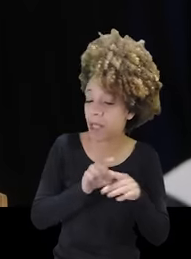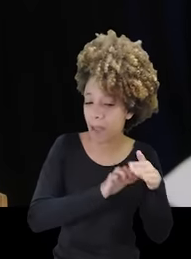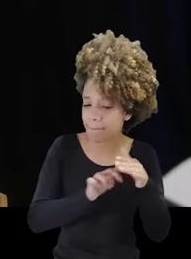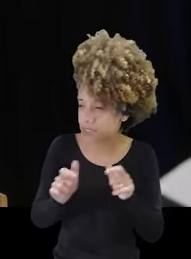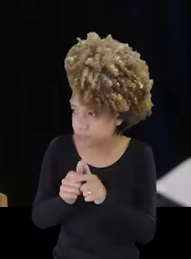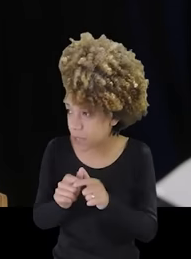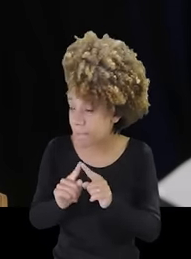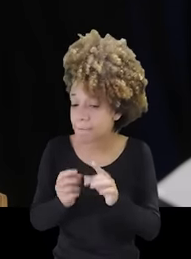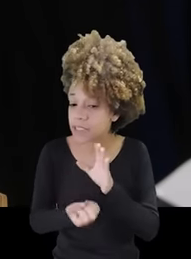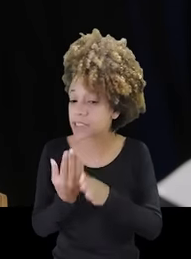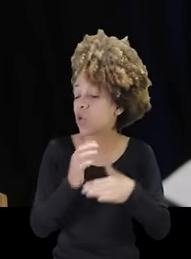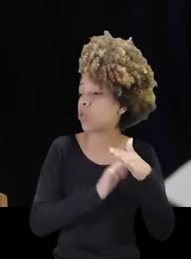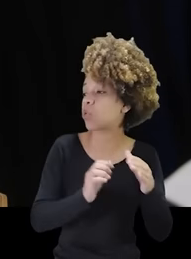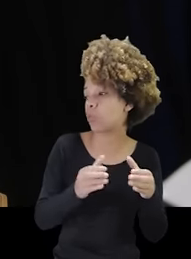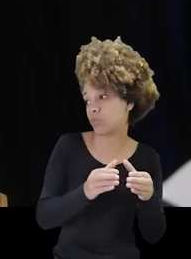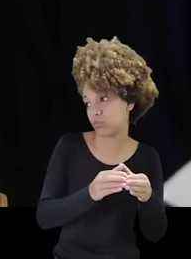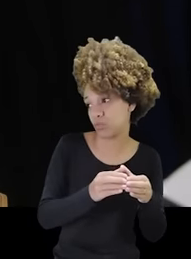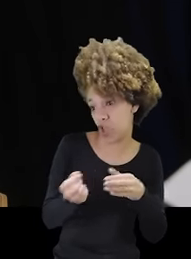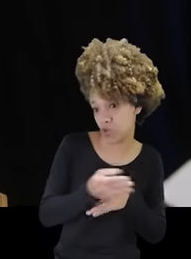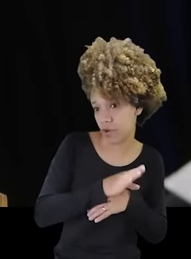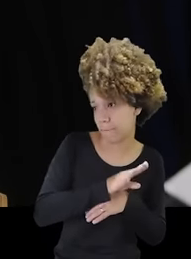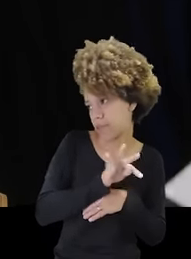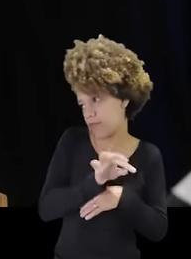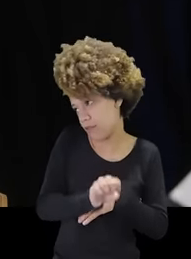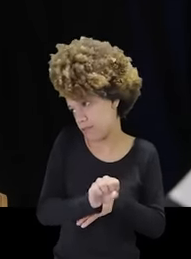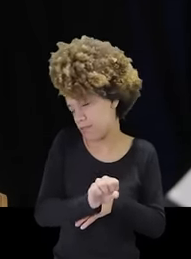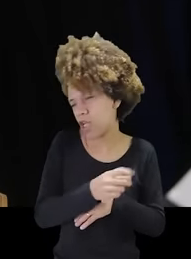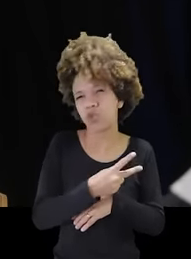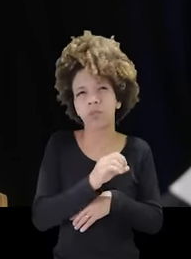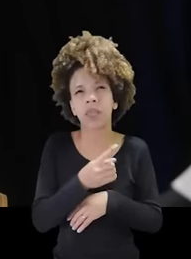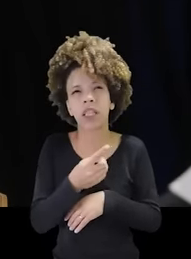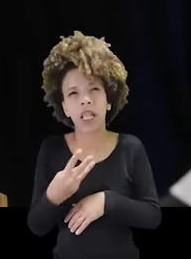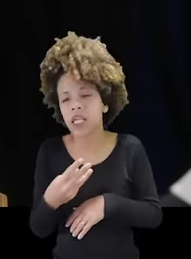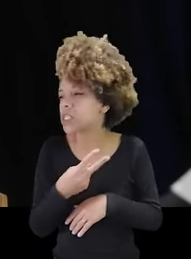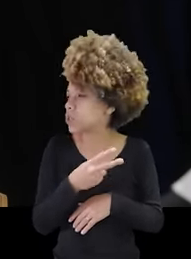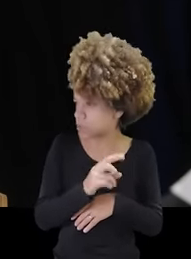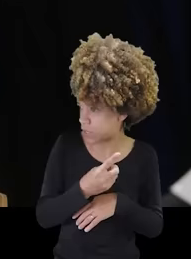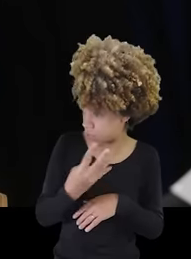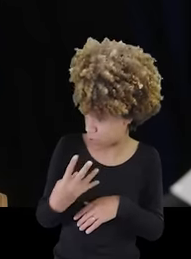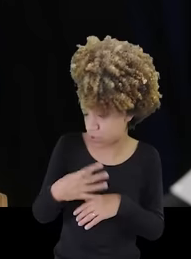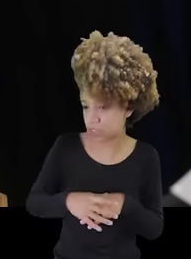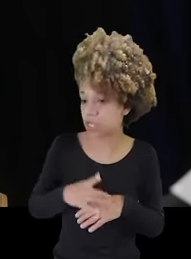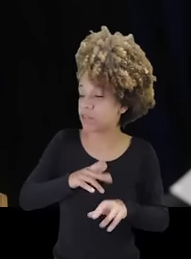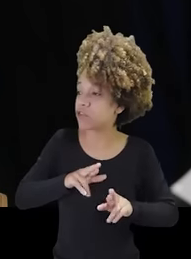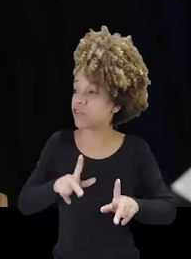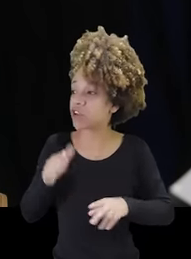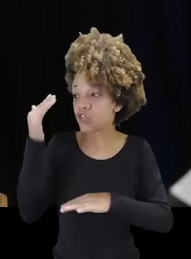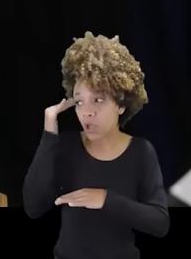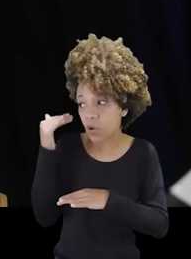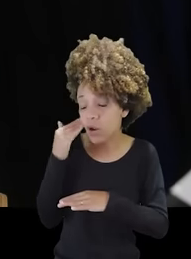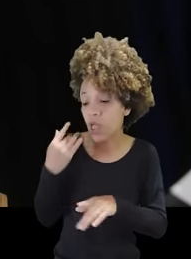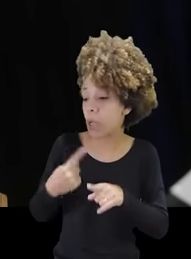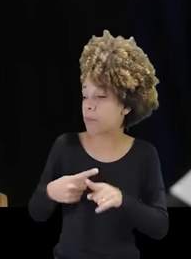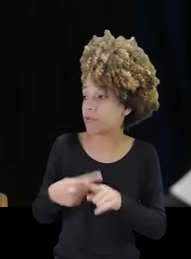elas eram pequenas aí surgiu uma nova empresa com um grupo novo que era o BTS isso em 2013 14 e aí eles fizeram meio que o oposto do que a cor